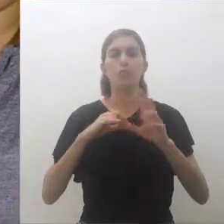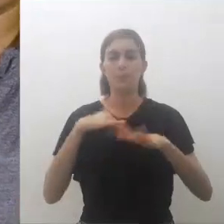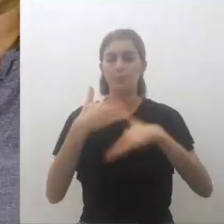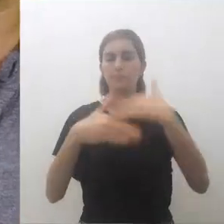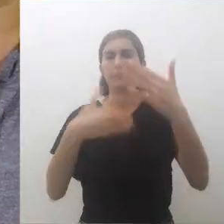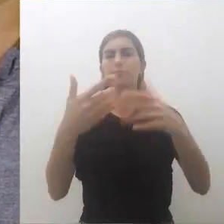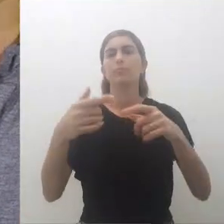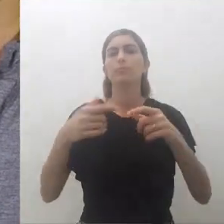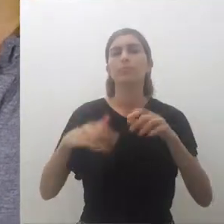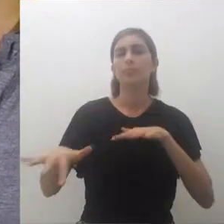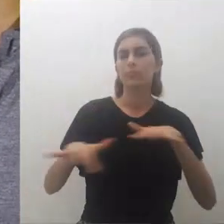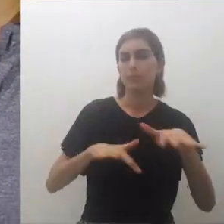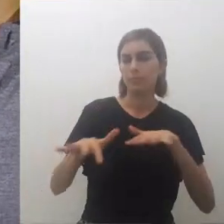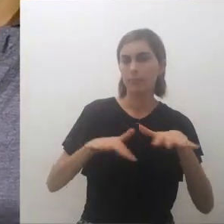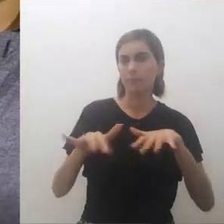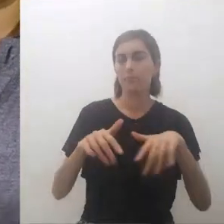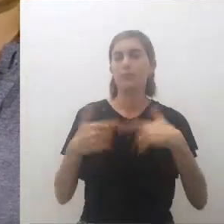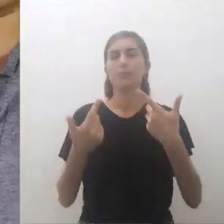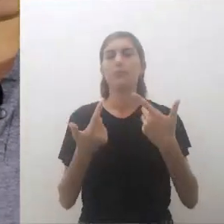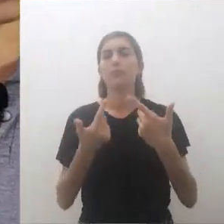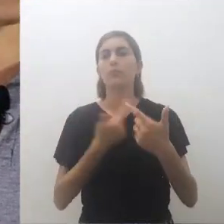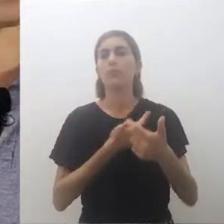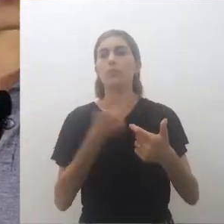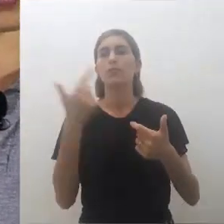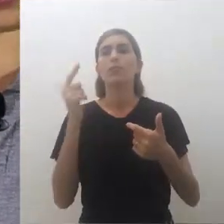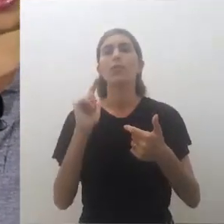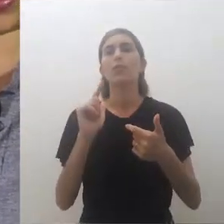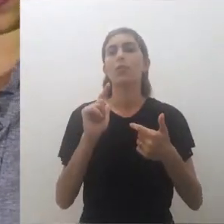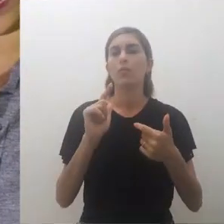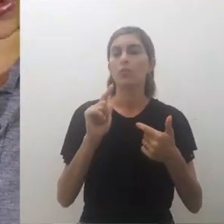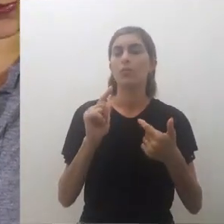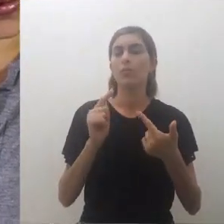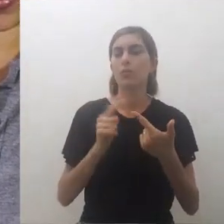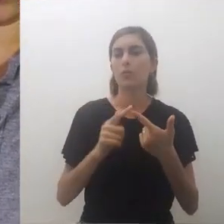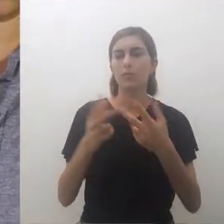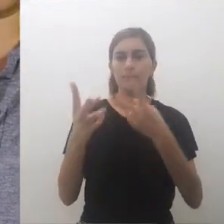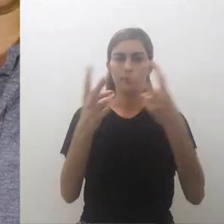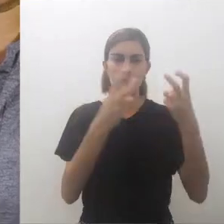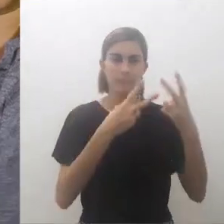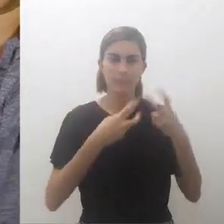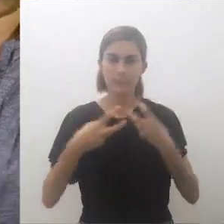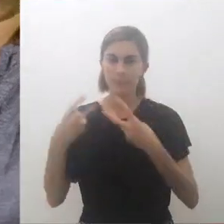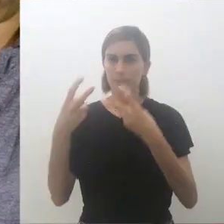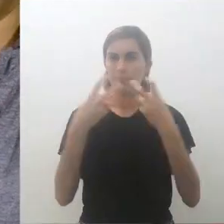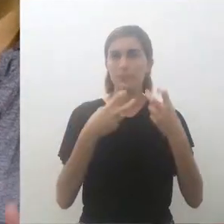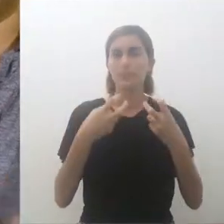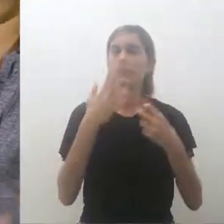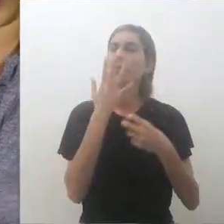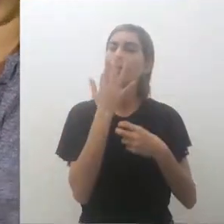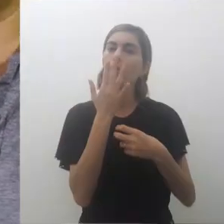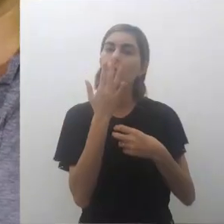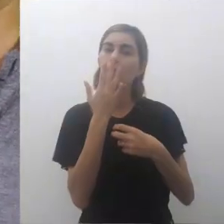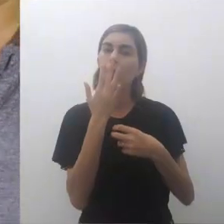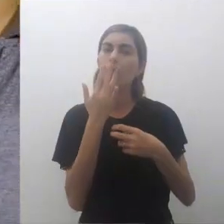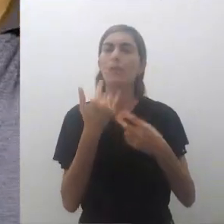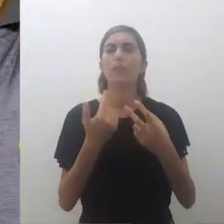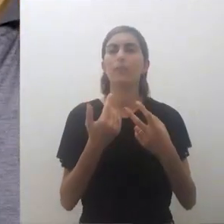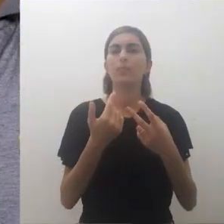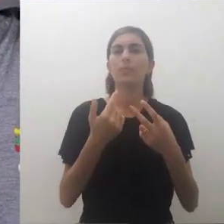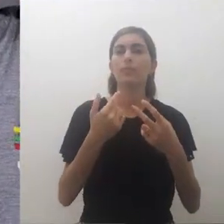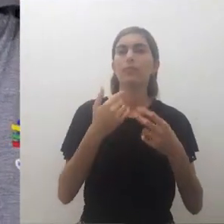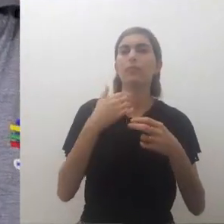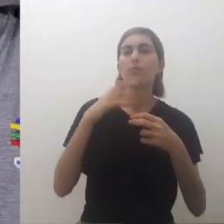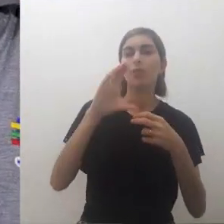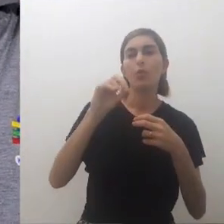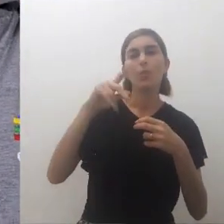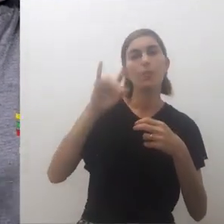outro dinamismo e uma outra percepção, a cor interferindo na